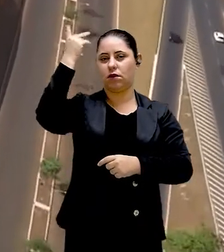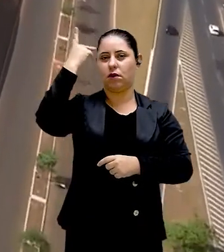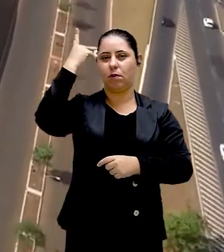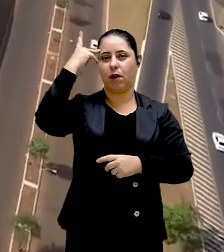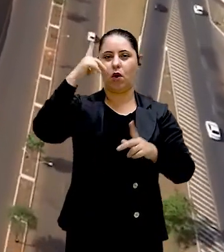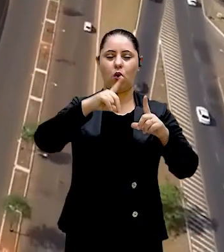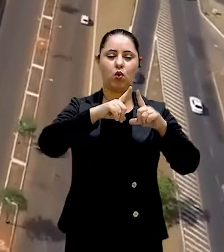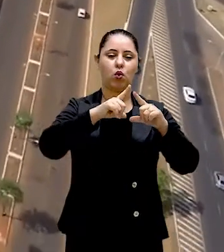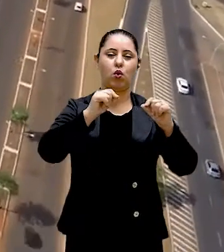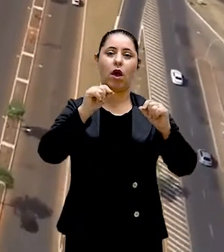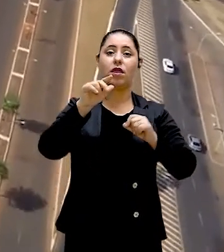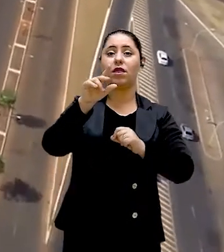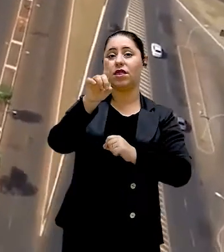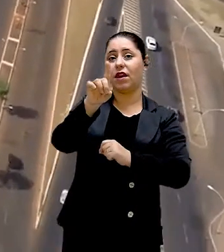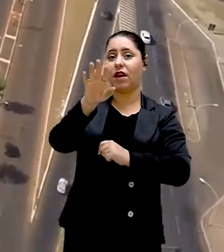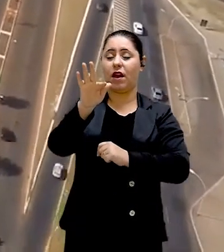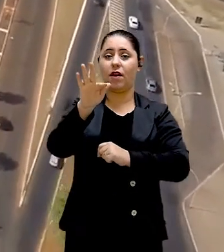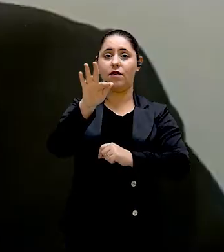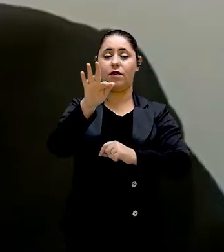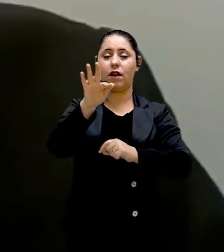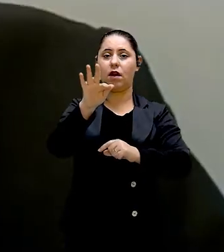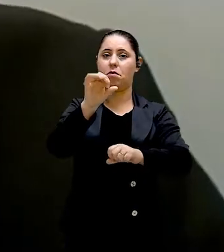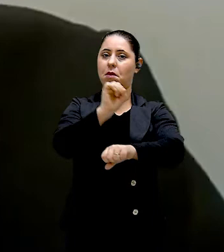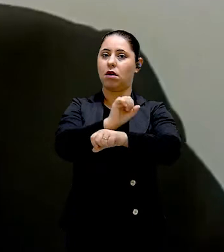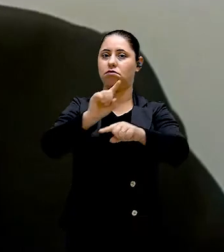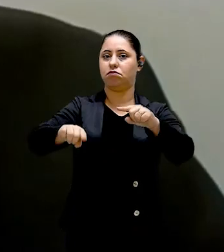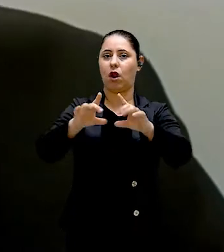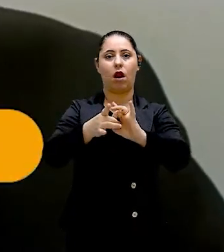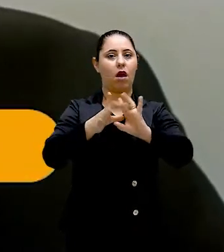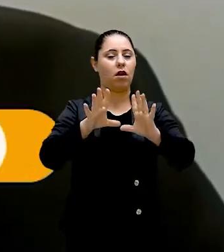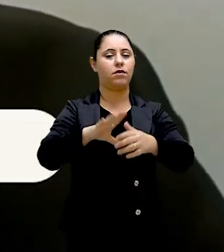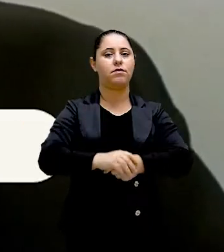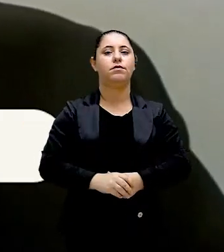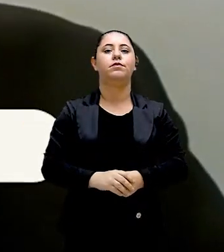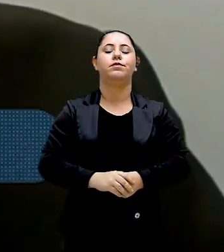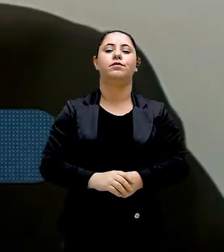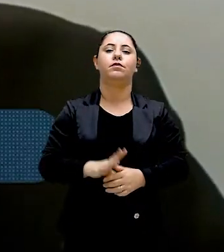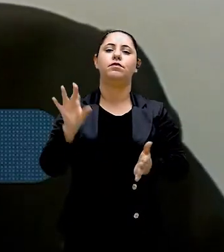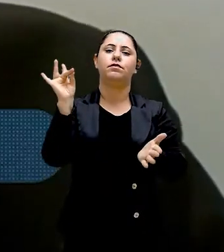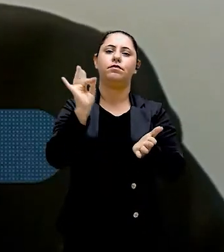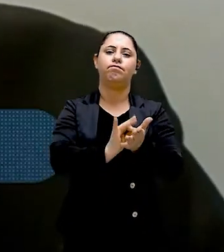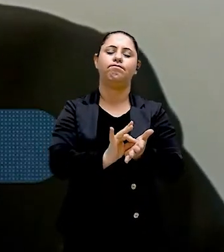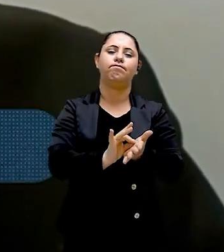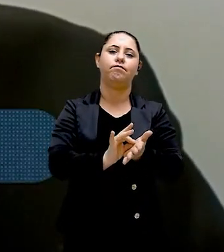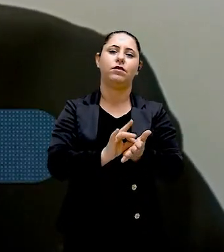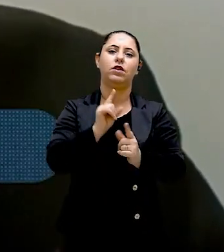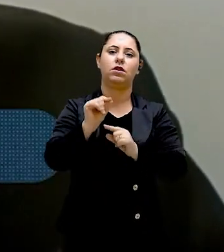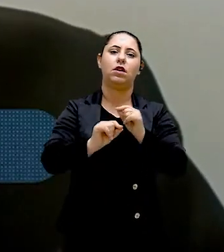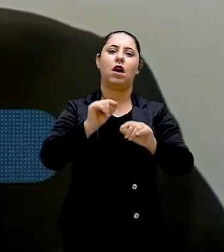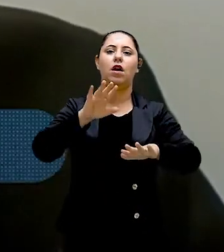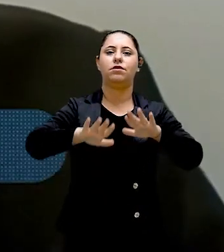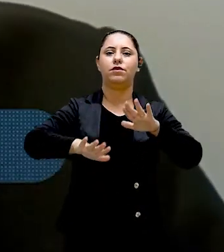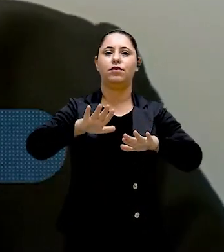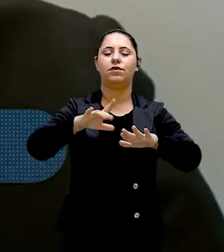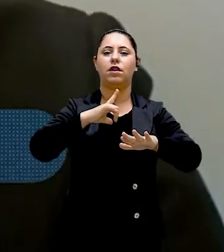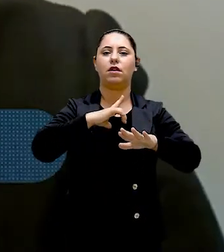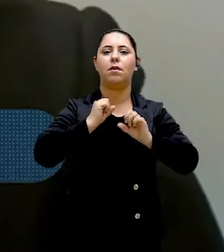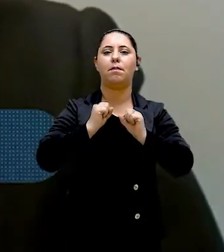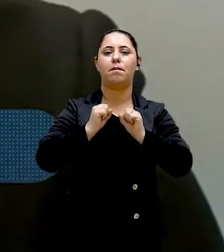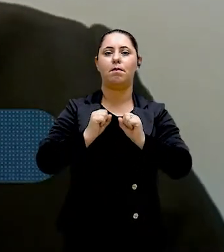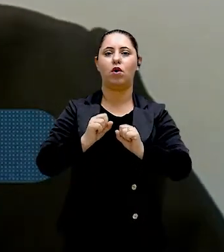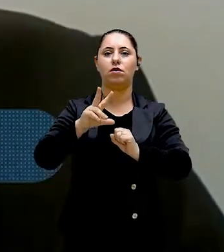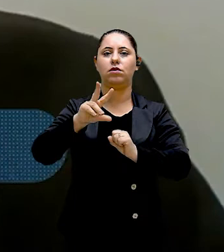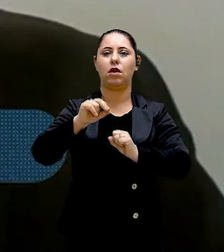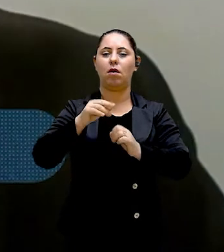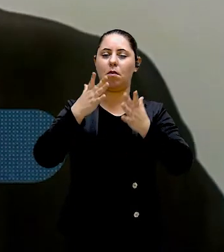de autorizar técnicas desse tipo. Na verdade, embora muitas vezes a gente possa não perceber